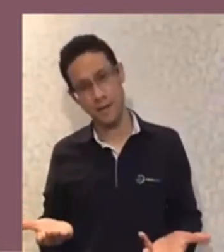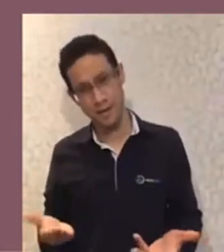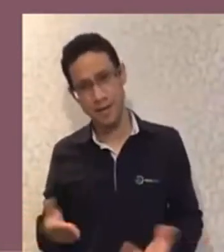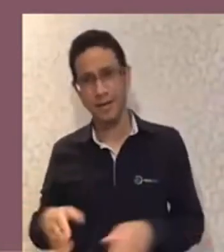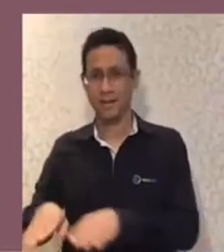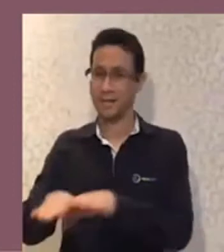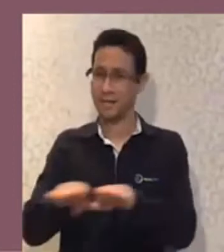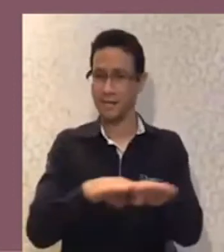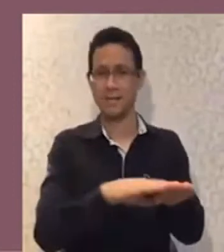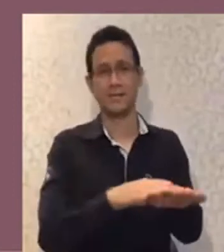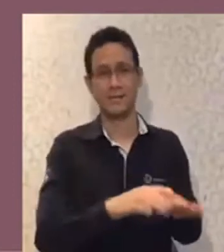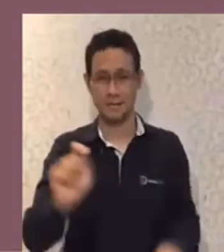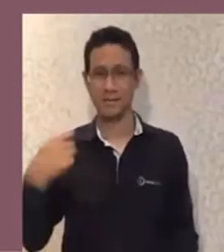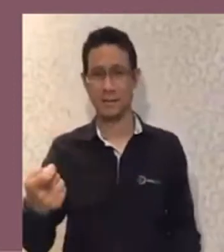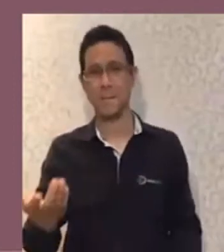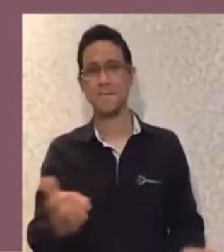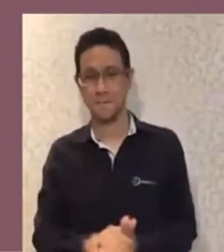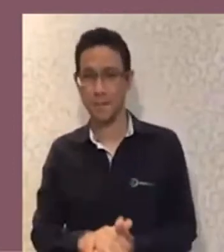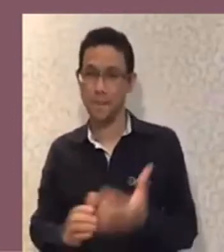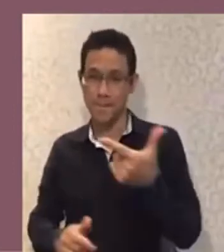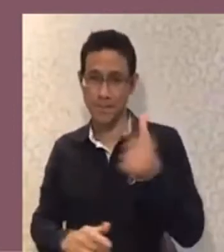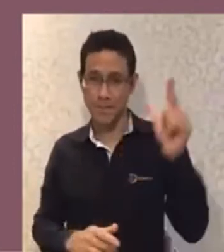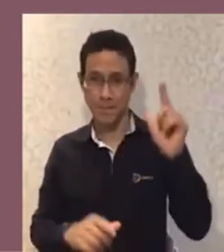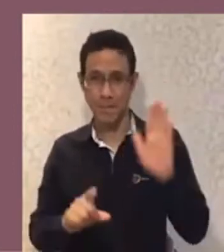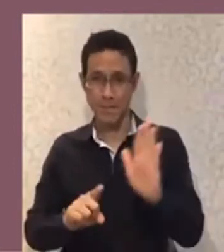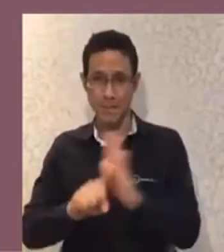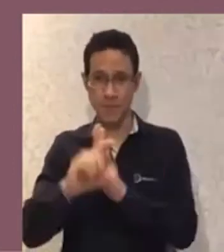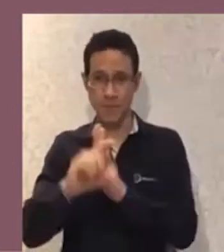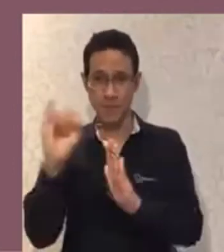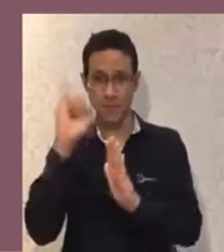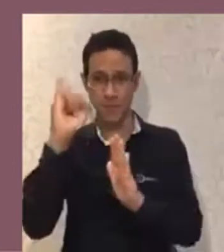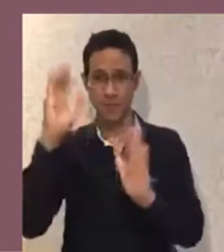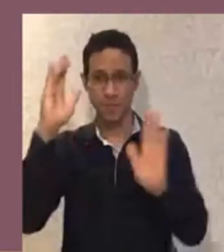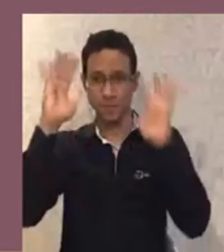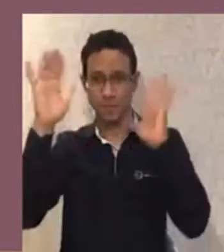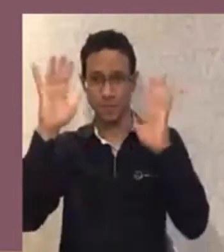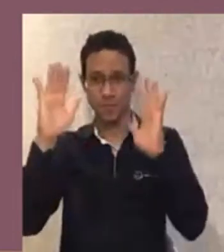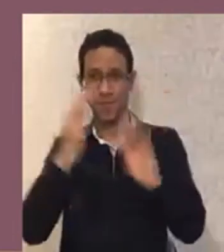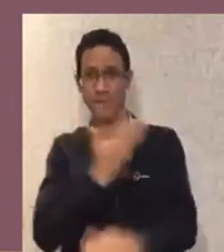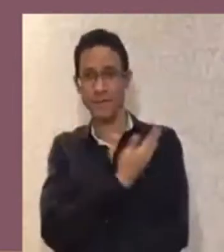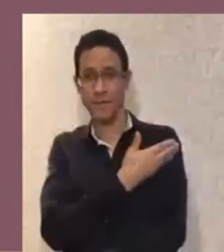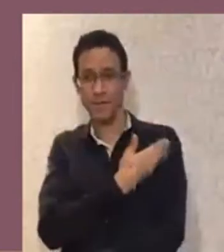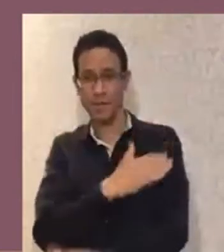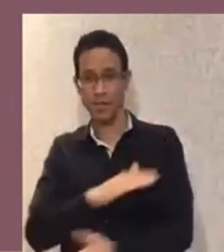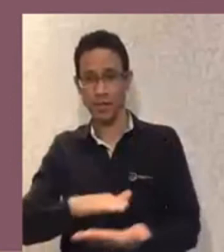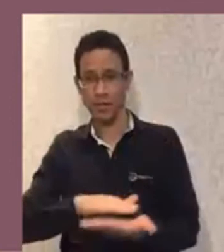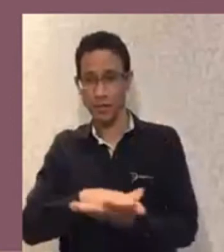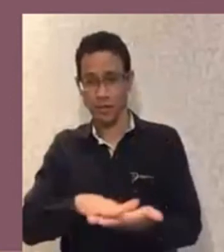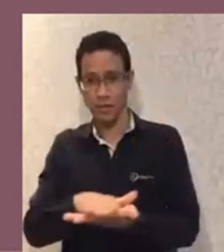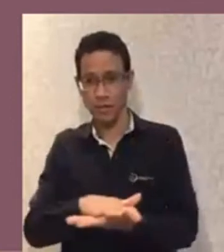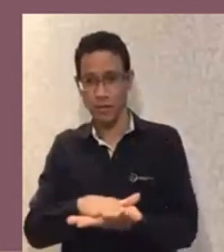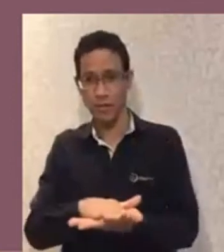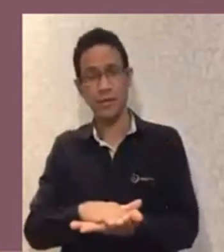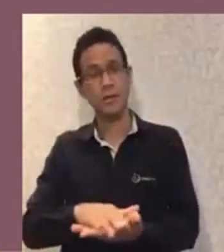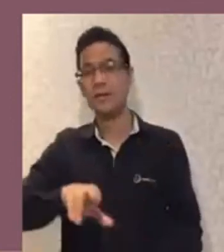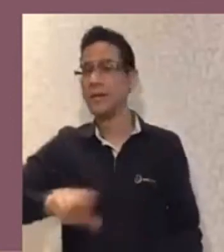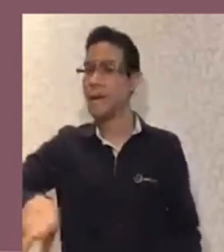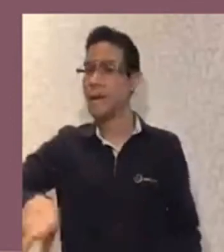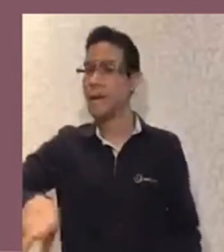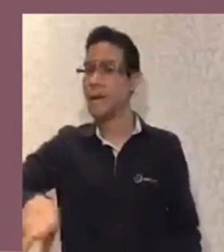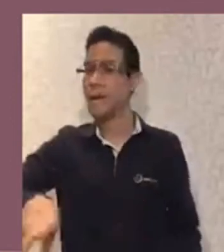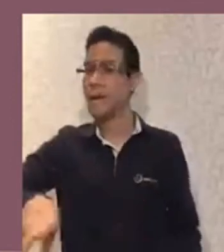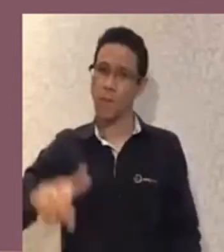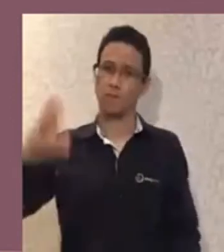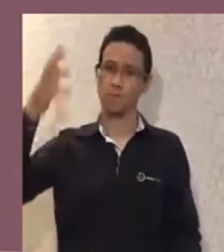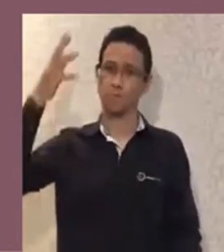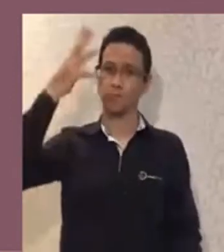ali, rapidamente, que é muito importante a gente pensar que a luta antirracista, ela não é discurso, gente. Ela não é